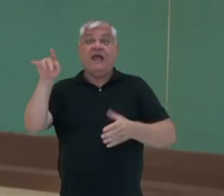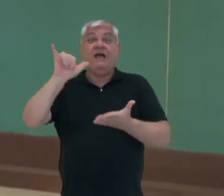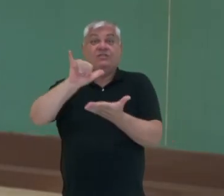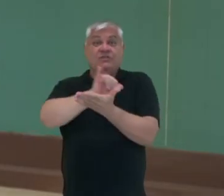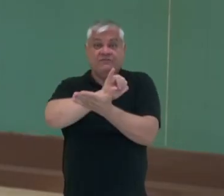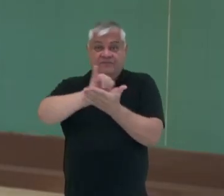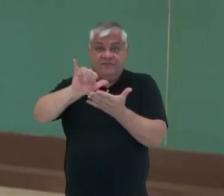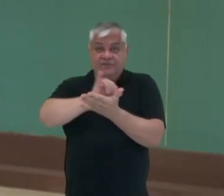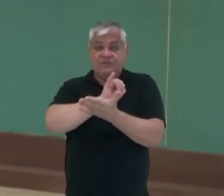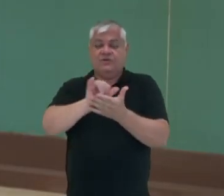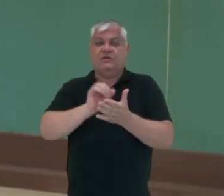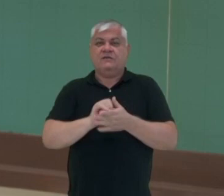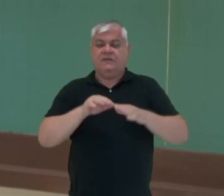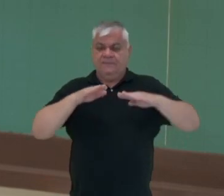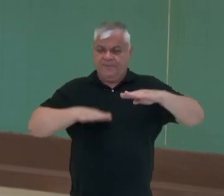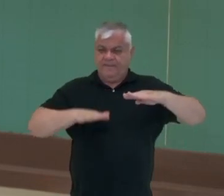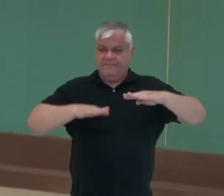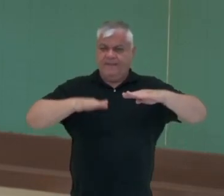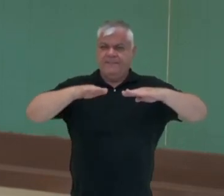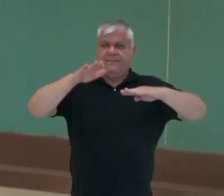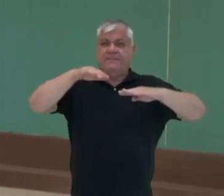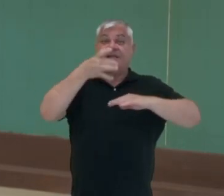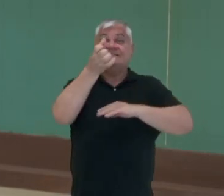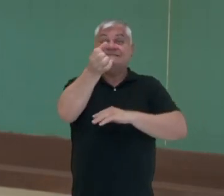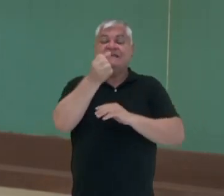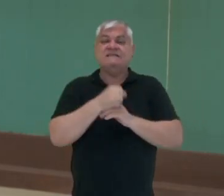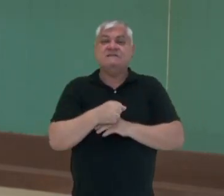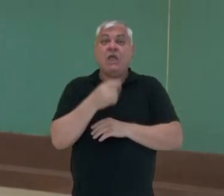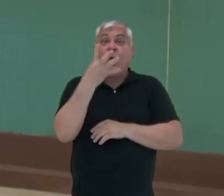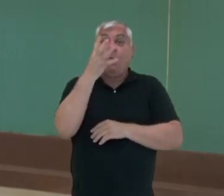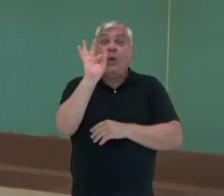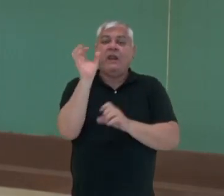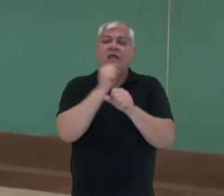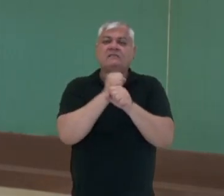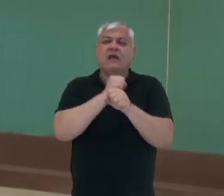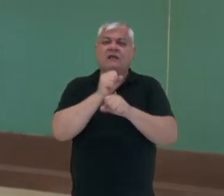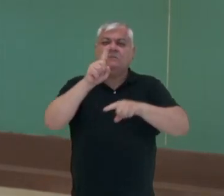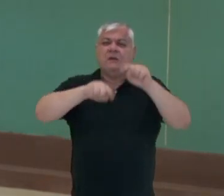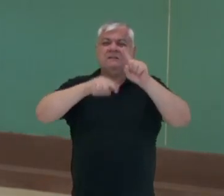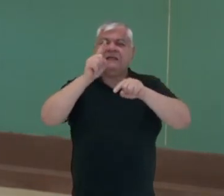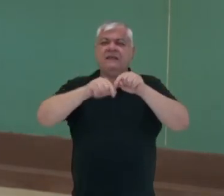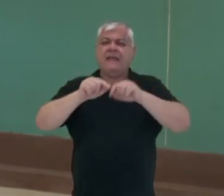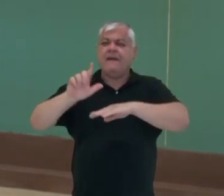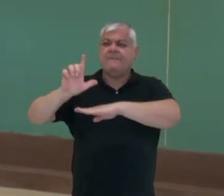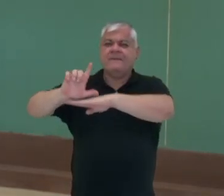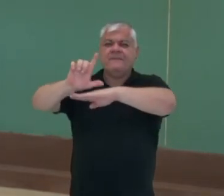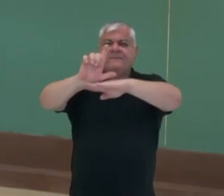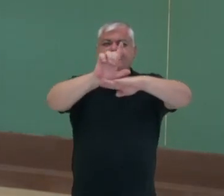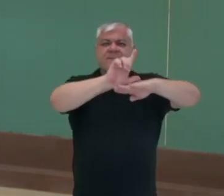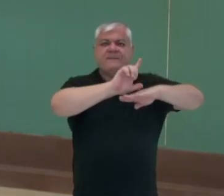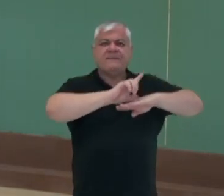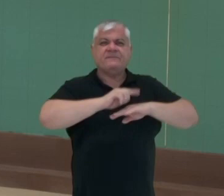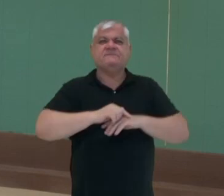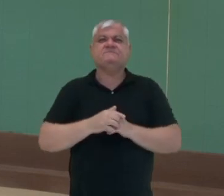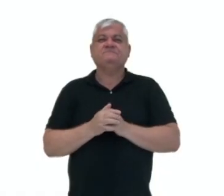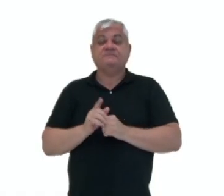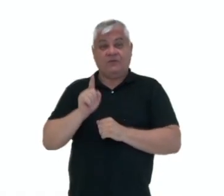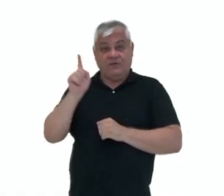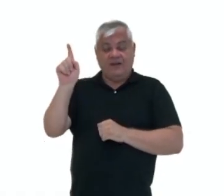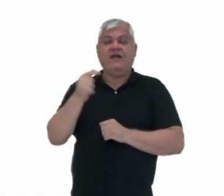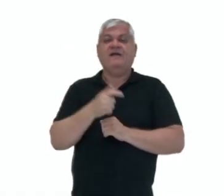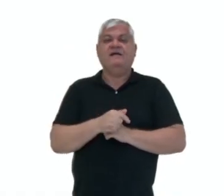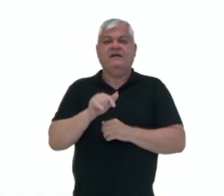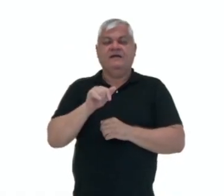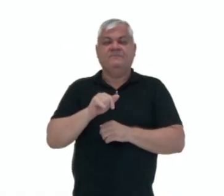andares homenageando toda a obra dela. Eram 40 anos já de obras feitas por ela. Então nós vemos ali MoMA, Nova York, Estados